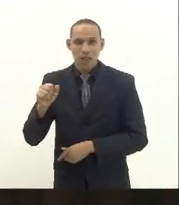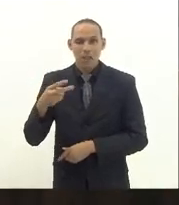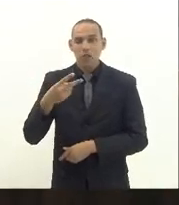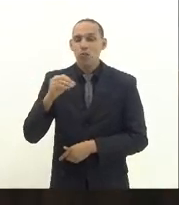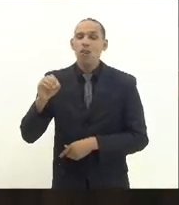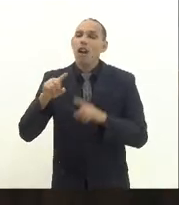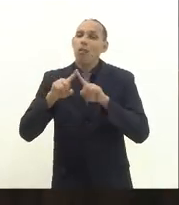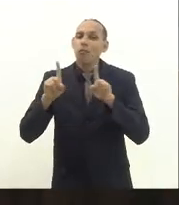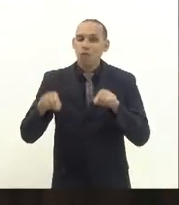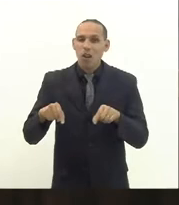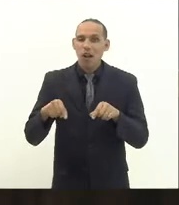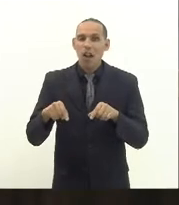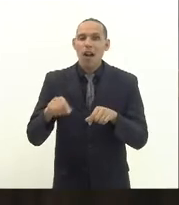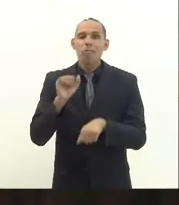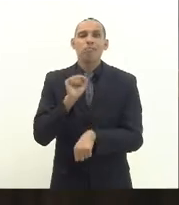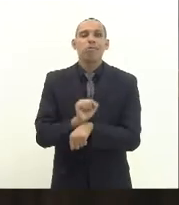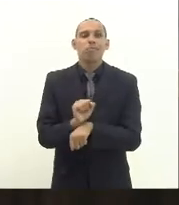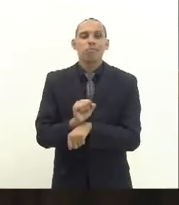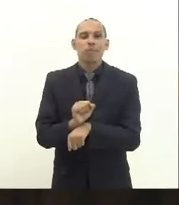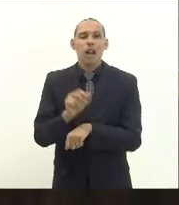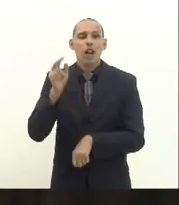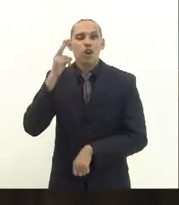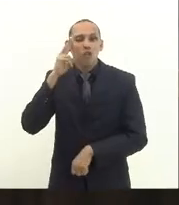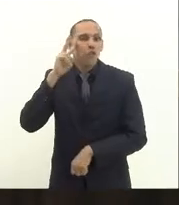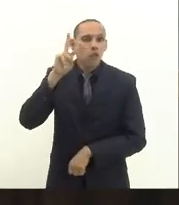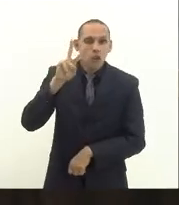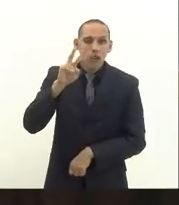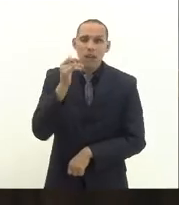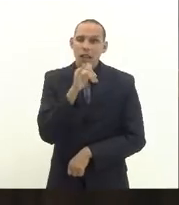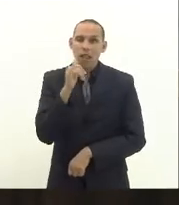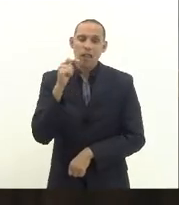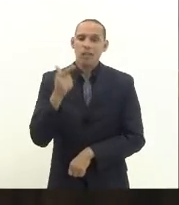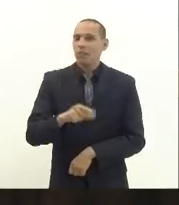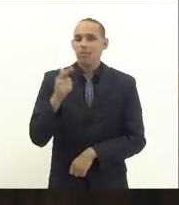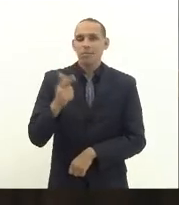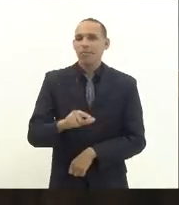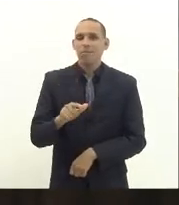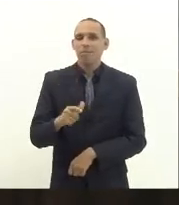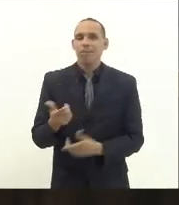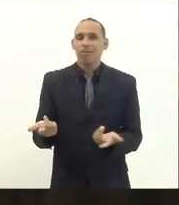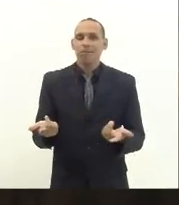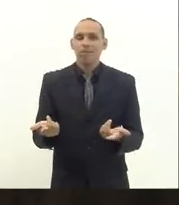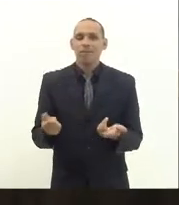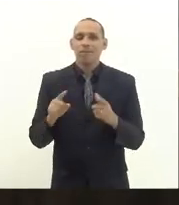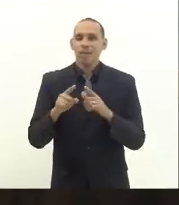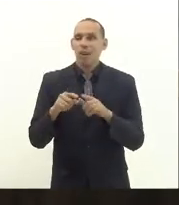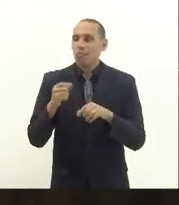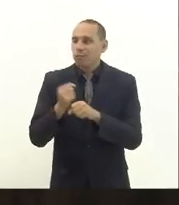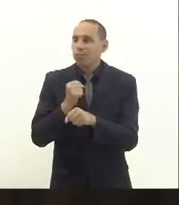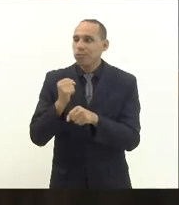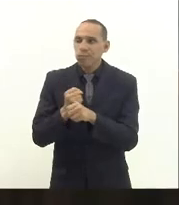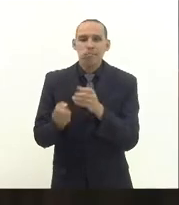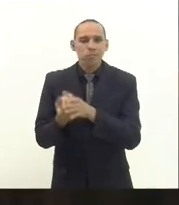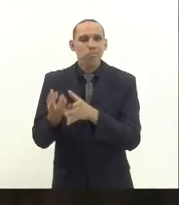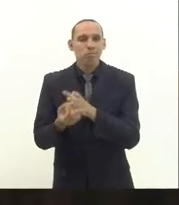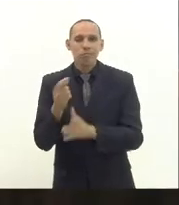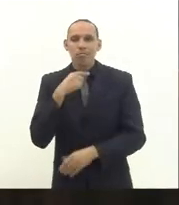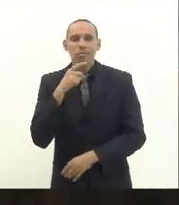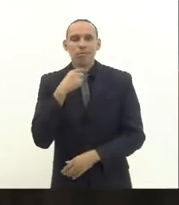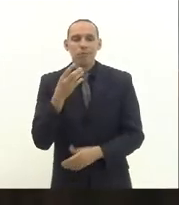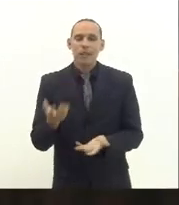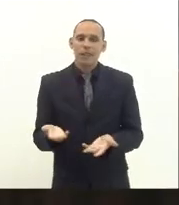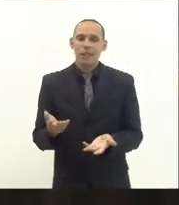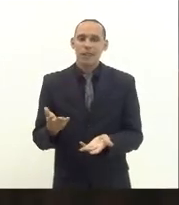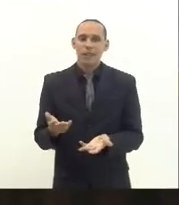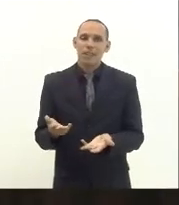tinha energia há dois dias então Parou a produção os funcionários não tinham que fazer é aí eles começam